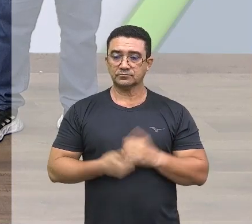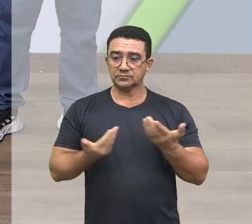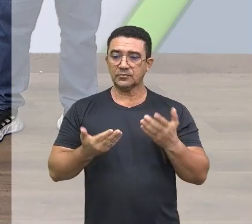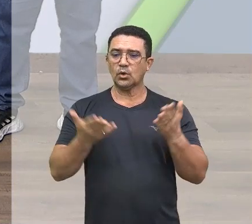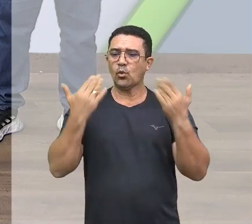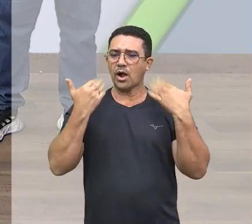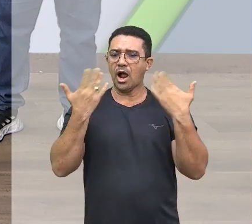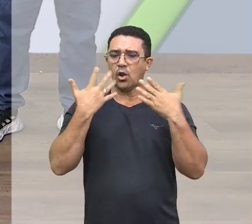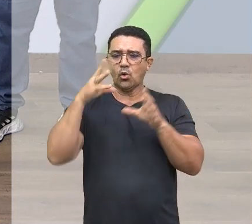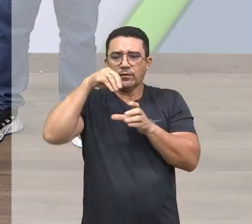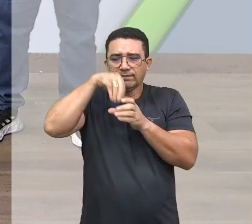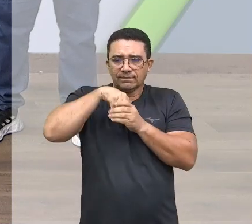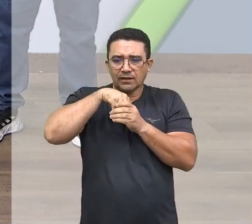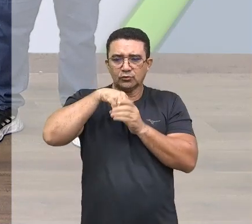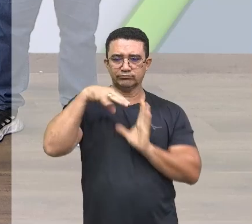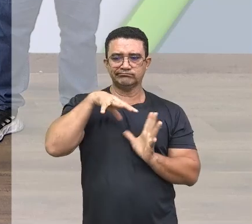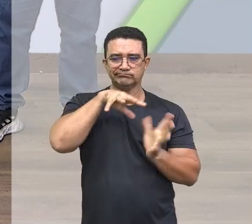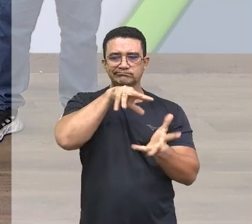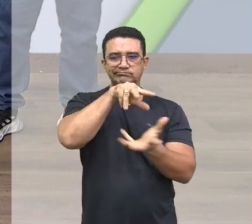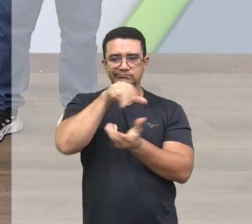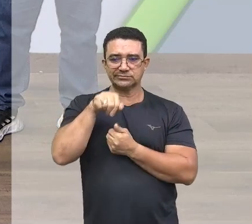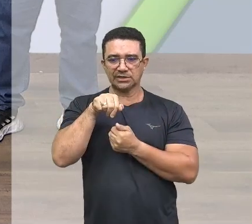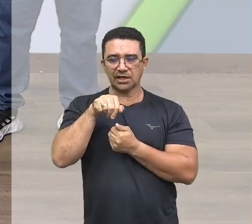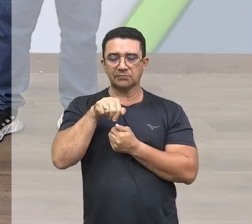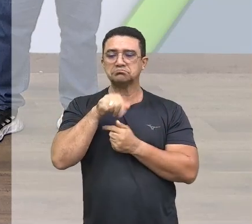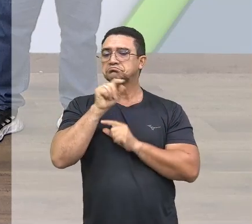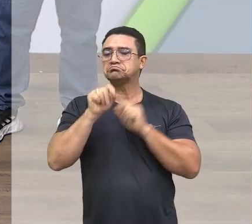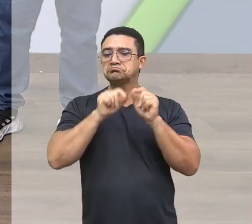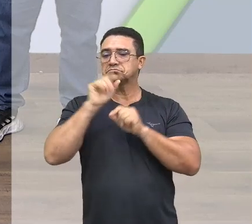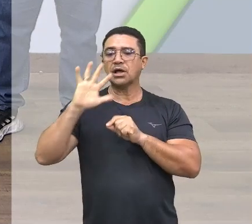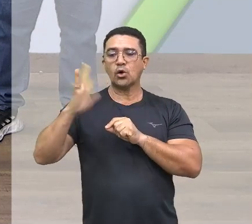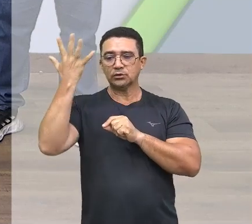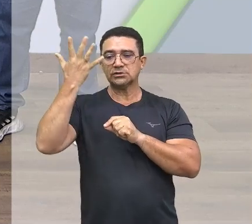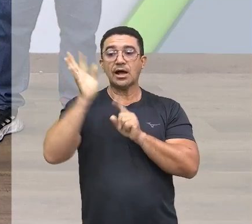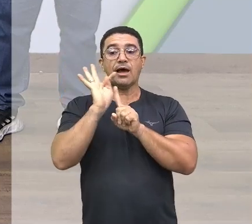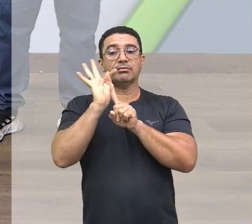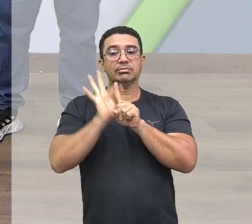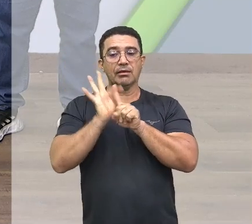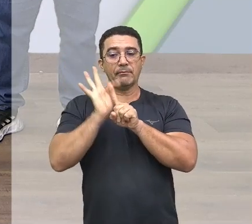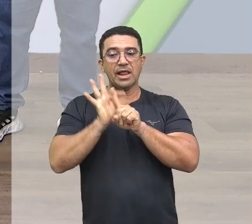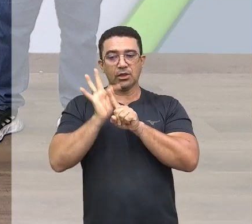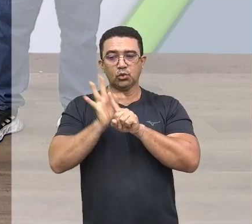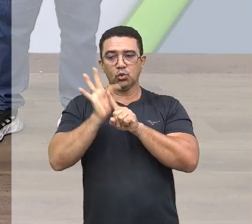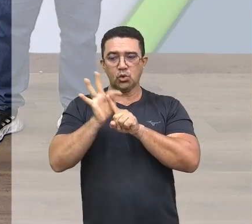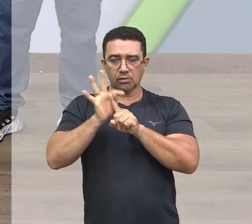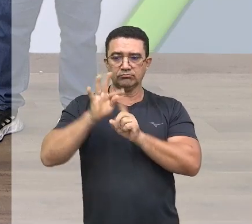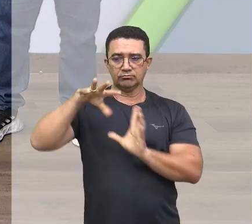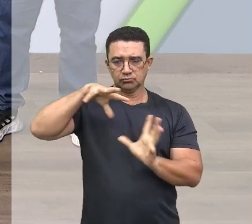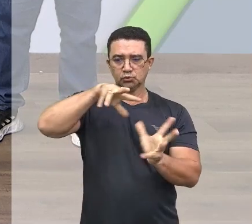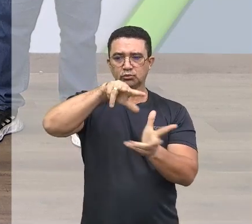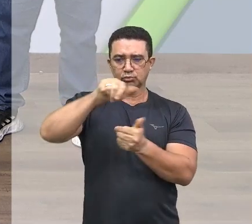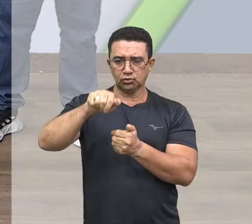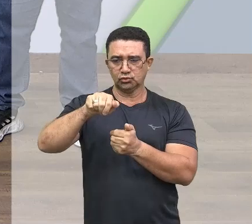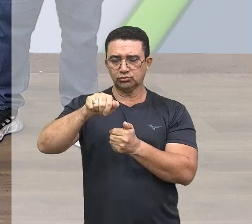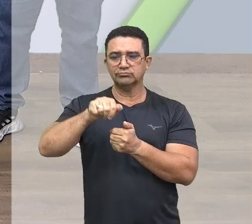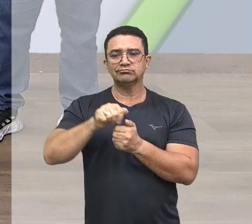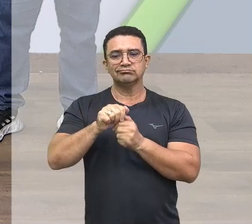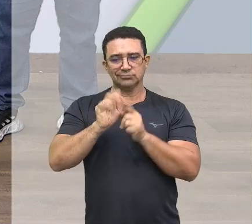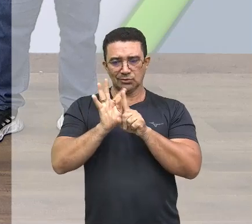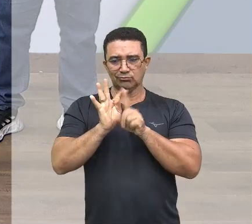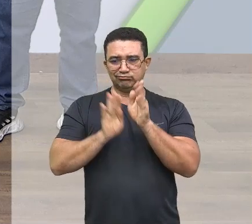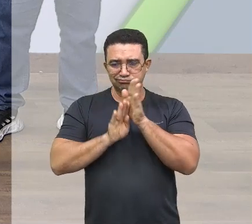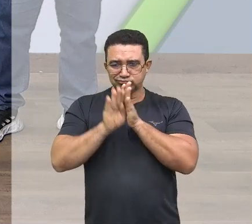calor que vai ficar retido aqui dentro vai fazer com que a temperatura do planeta, a temperatura média do planeta,